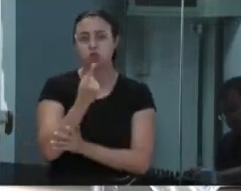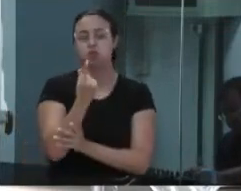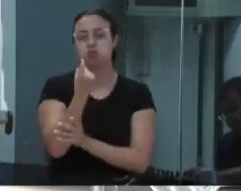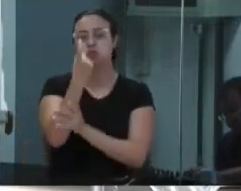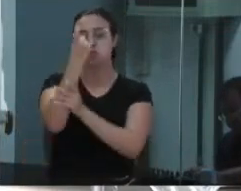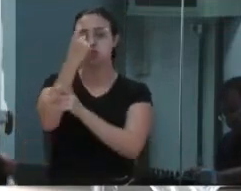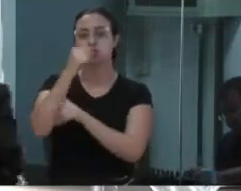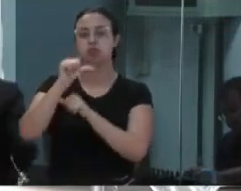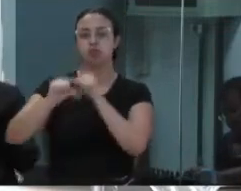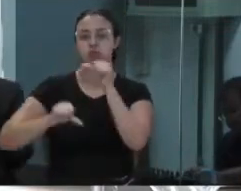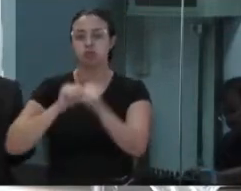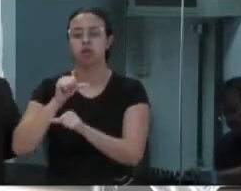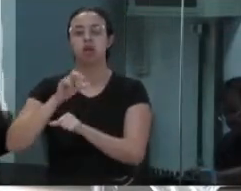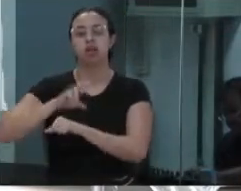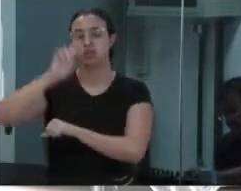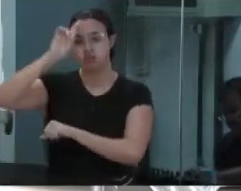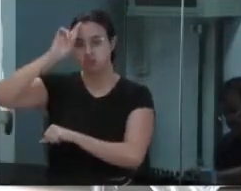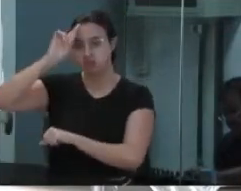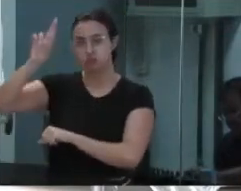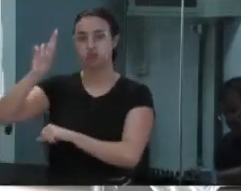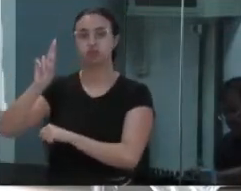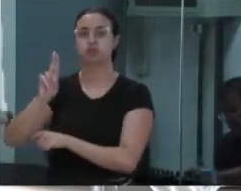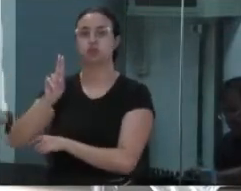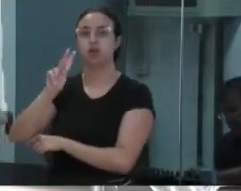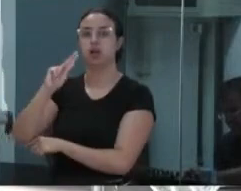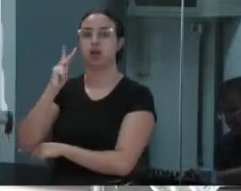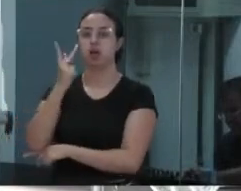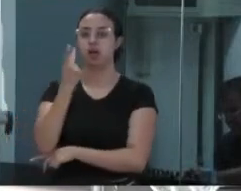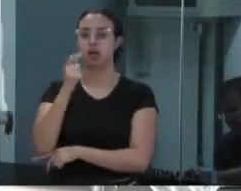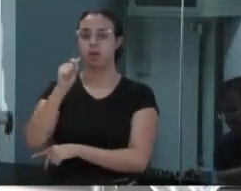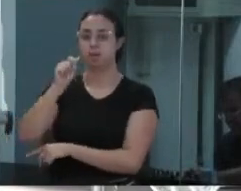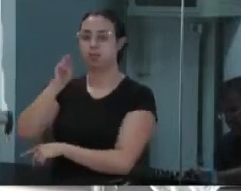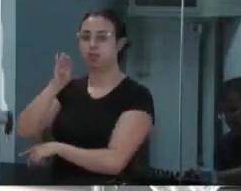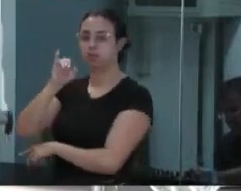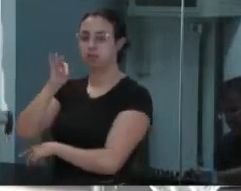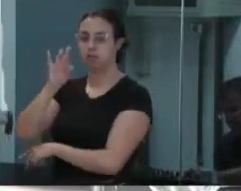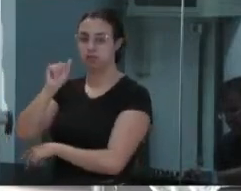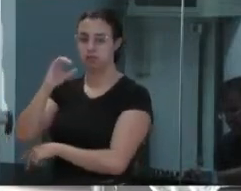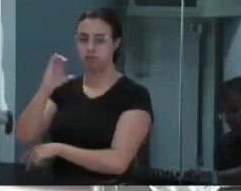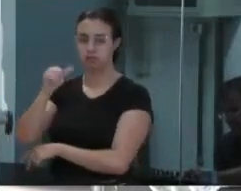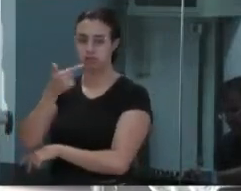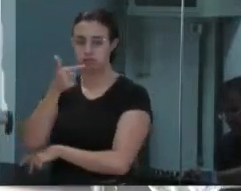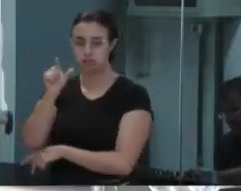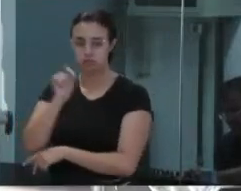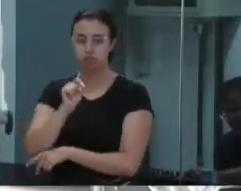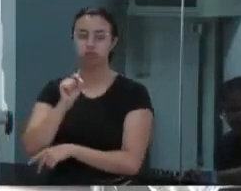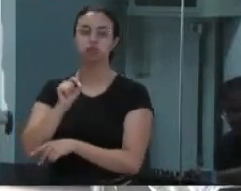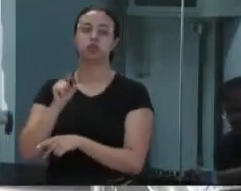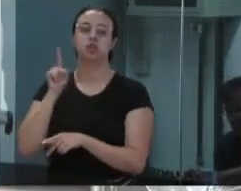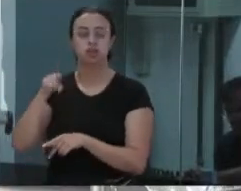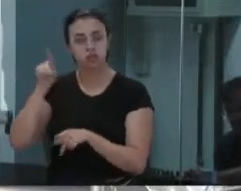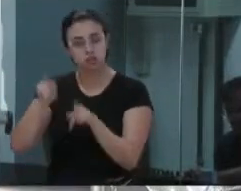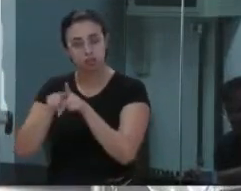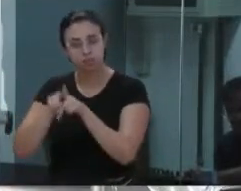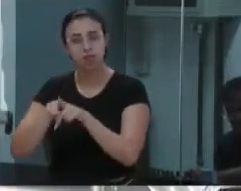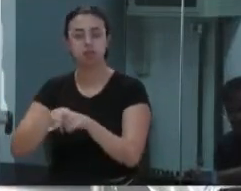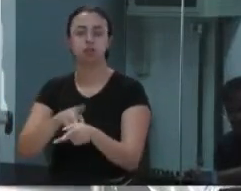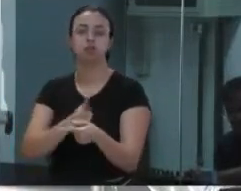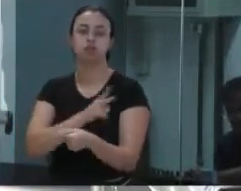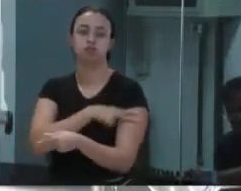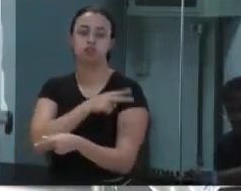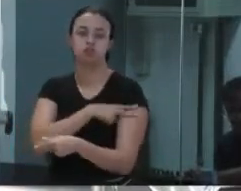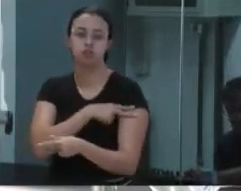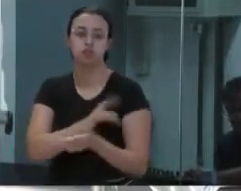diretoria interina de habitação, que está com o Leonardo Gomes, que está conosco aqui. Ele também responde pela gerência de